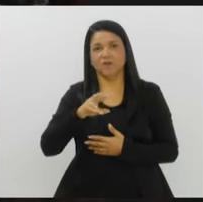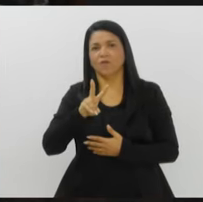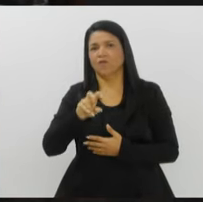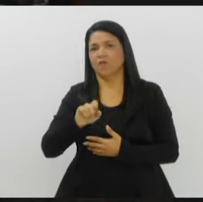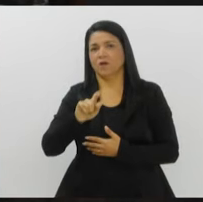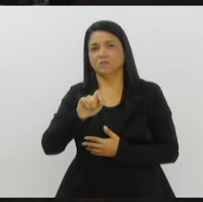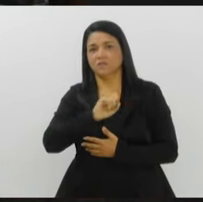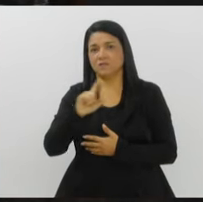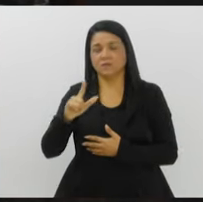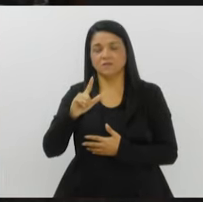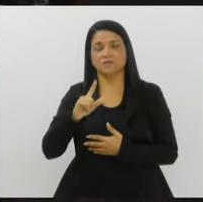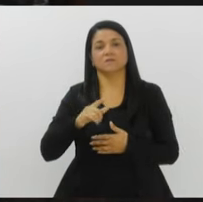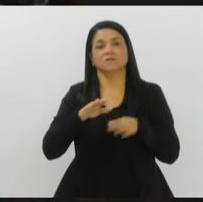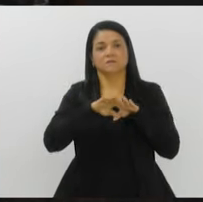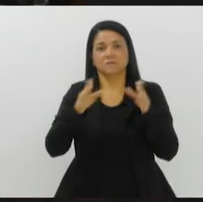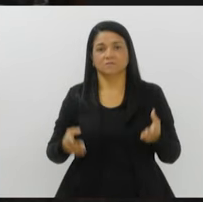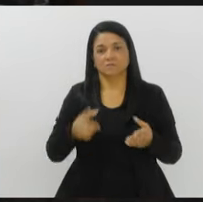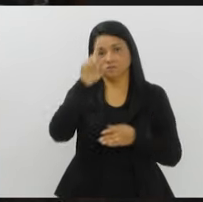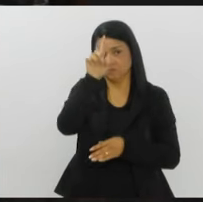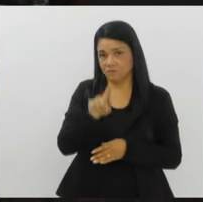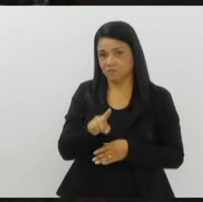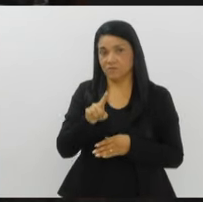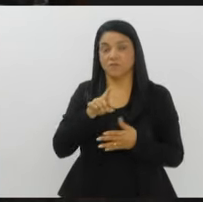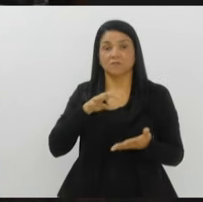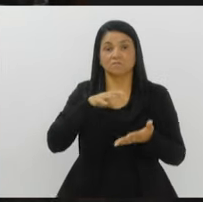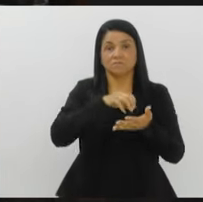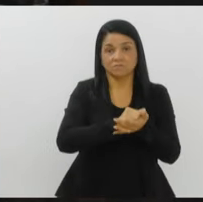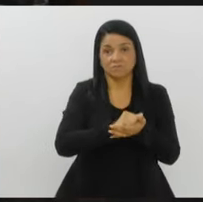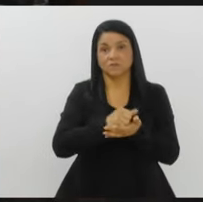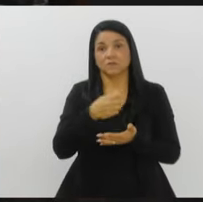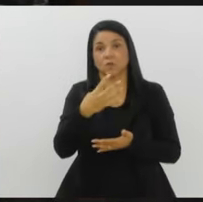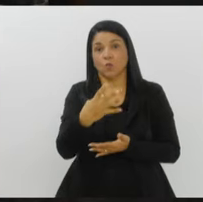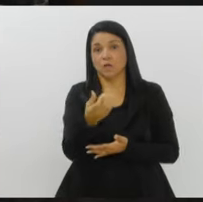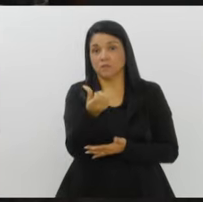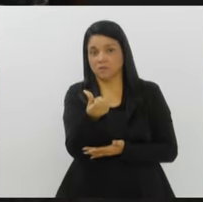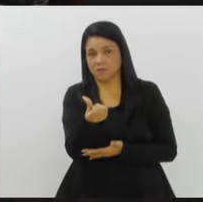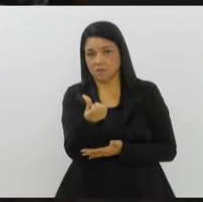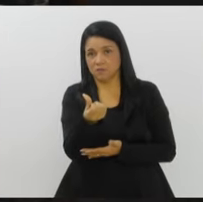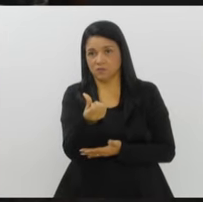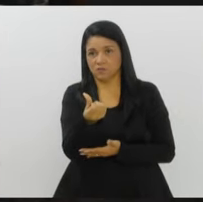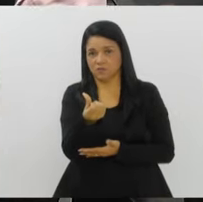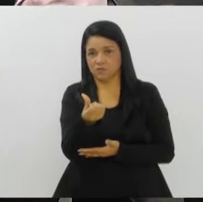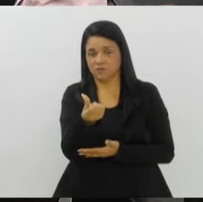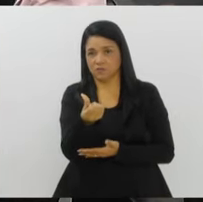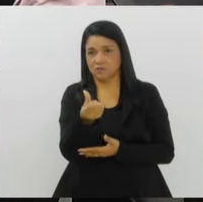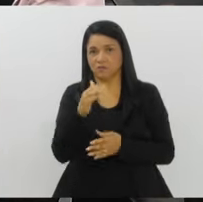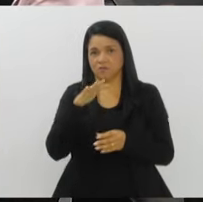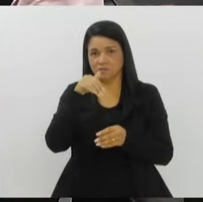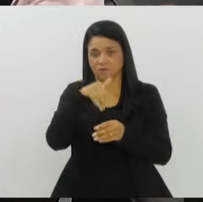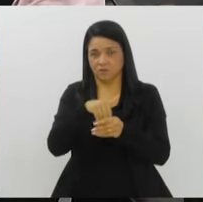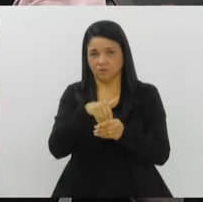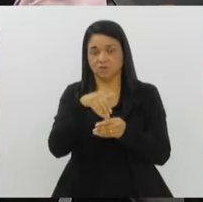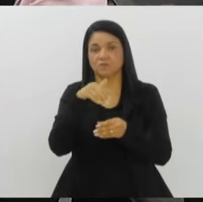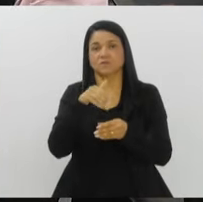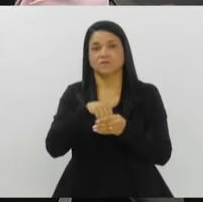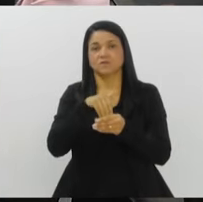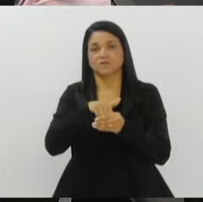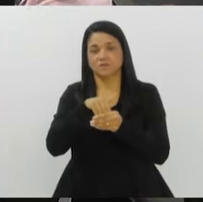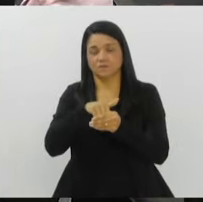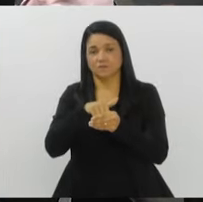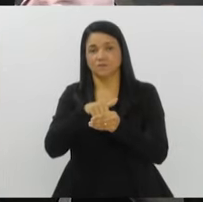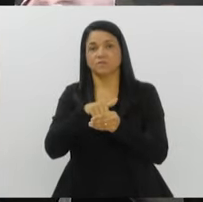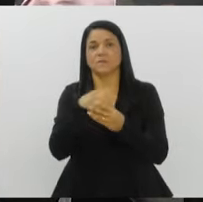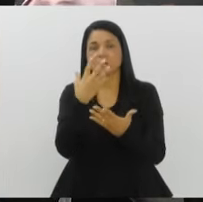já registrado na casa 46 senhores e senhoras deputados. Em votação, senhores